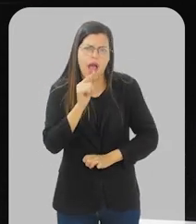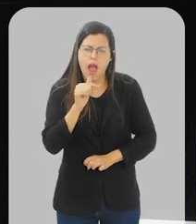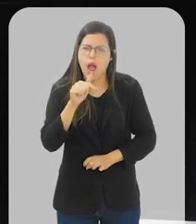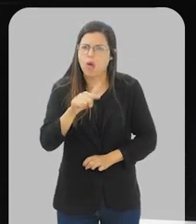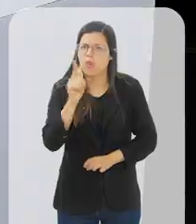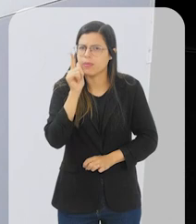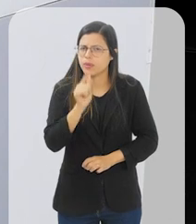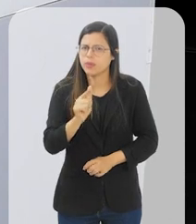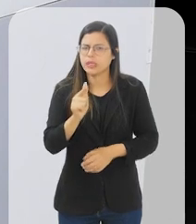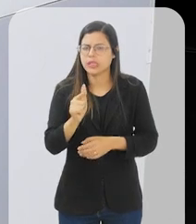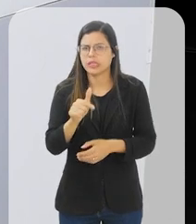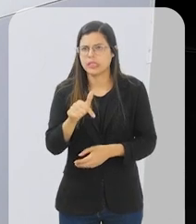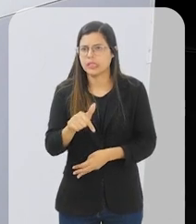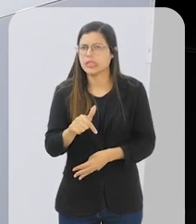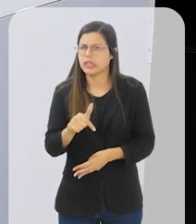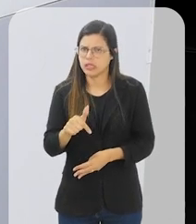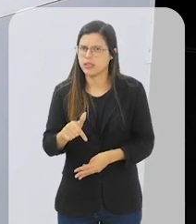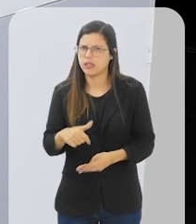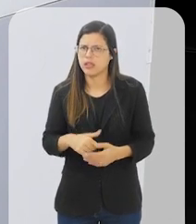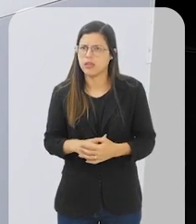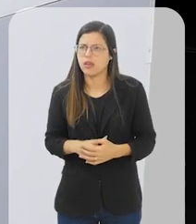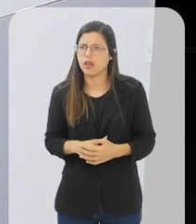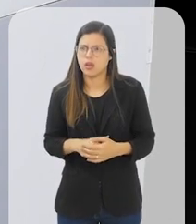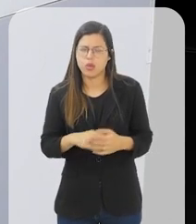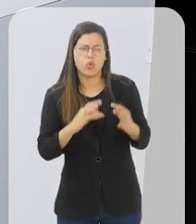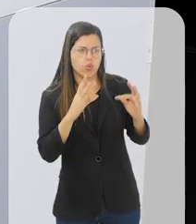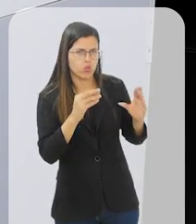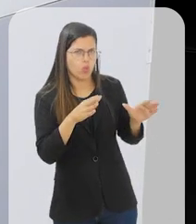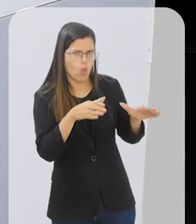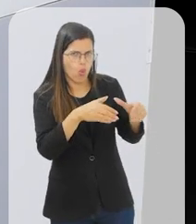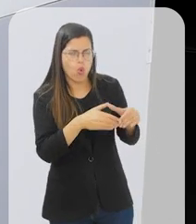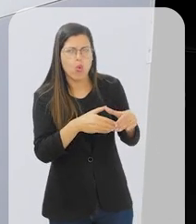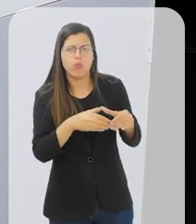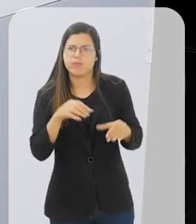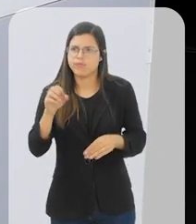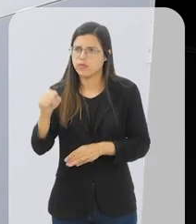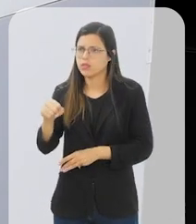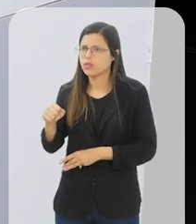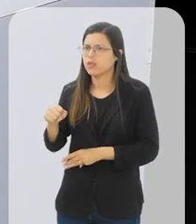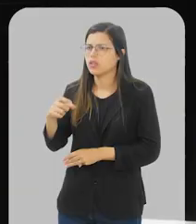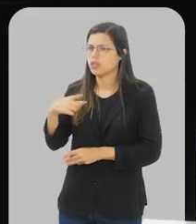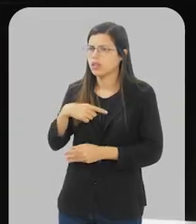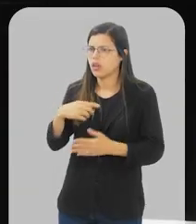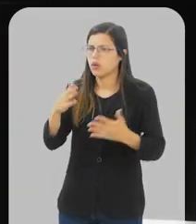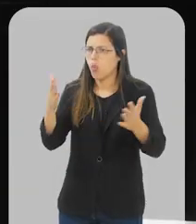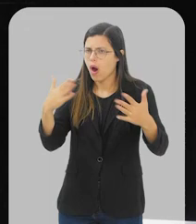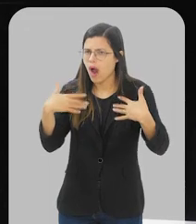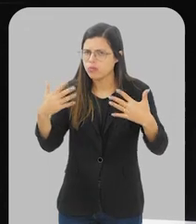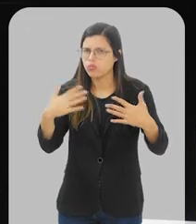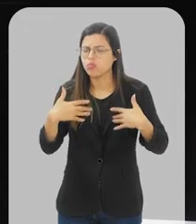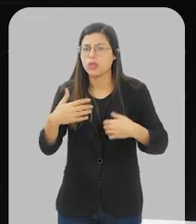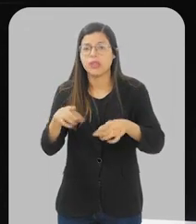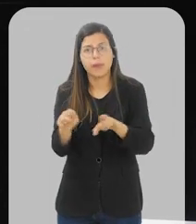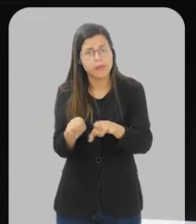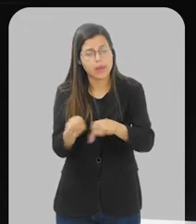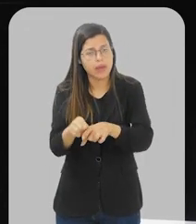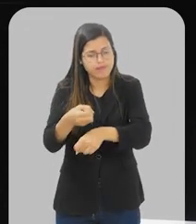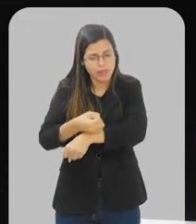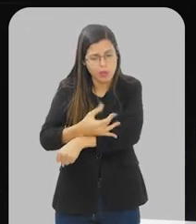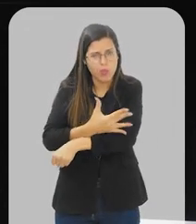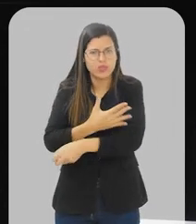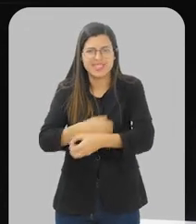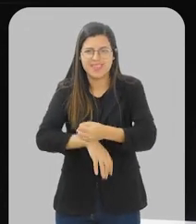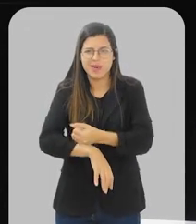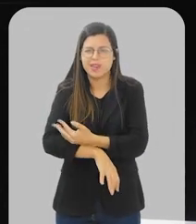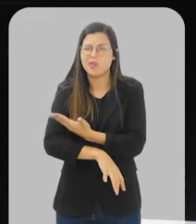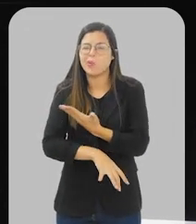É todo um conjunto de ações. Todo um conjunto. Tá? Todo mundo está, além dos instrumentos, o calor, a